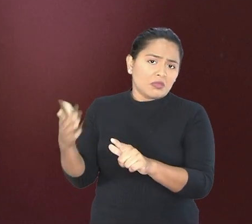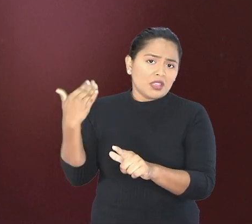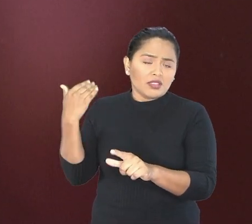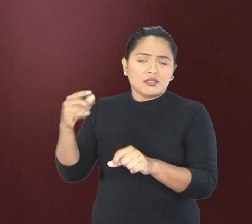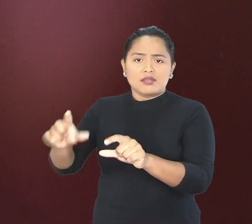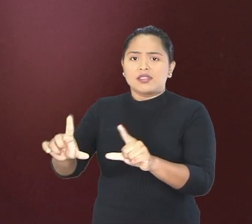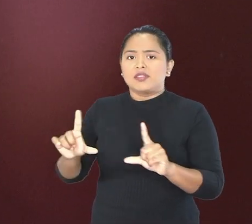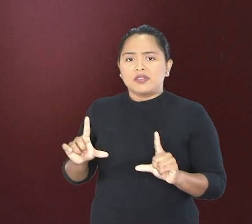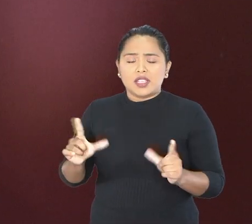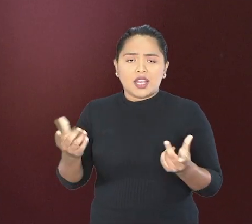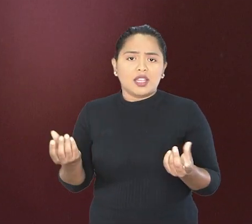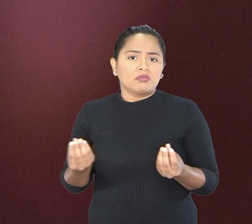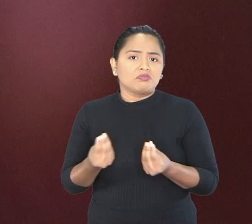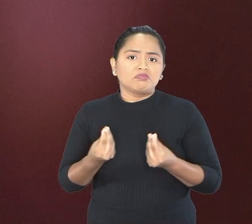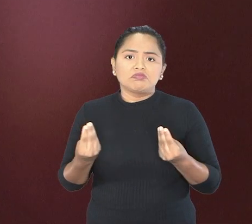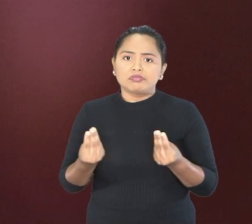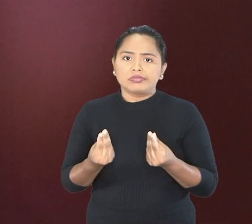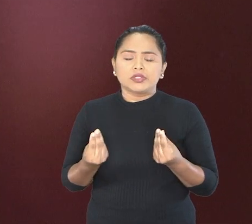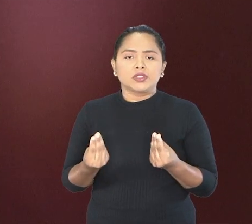não tinha uma